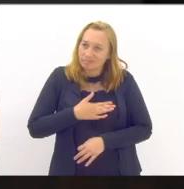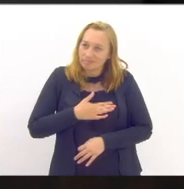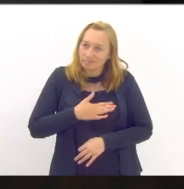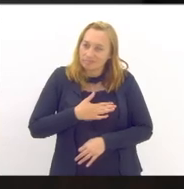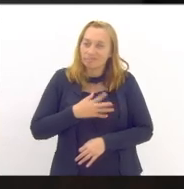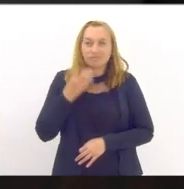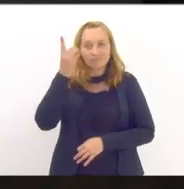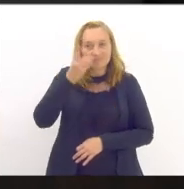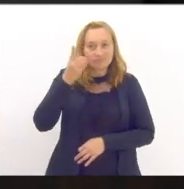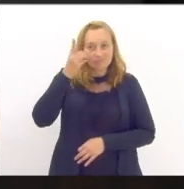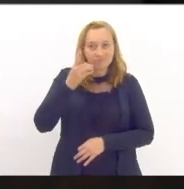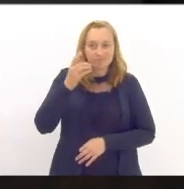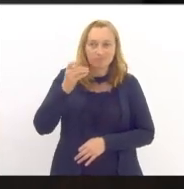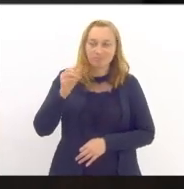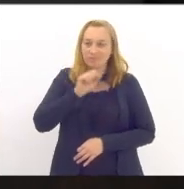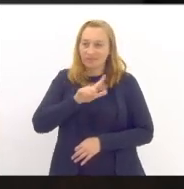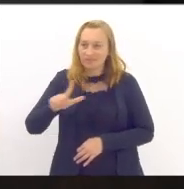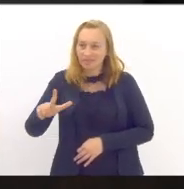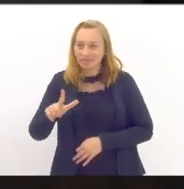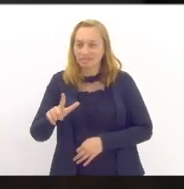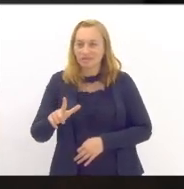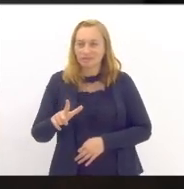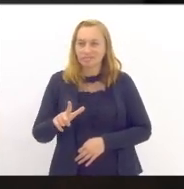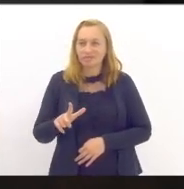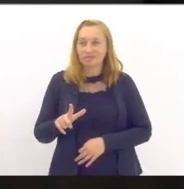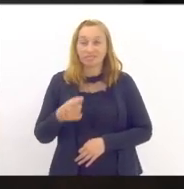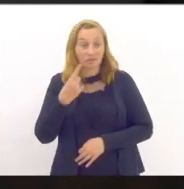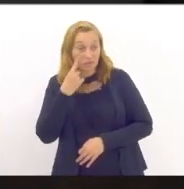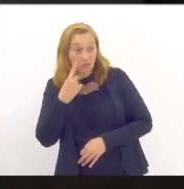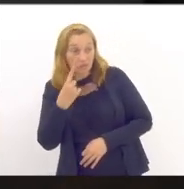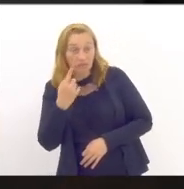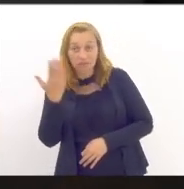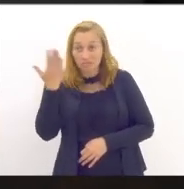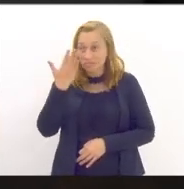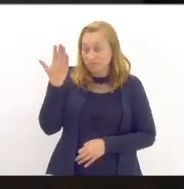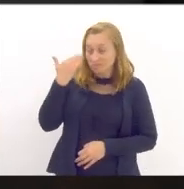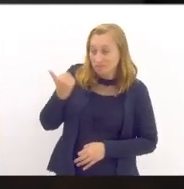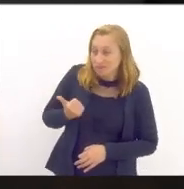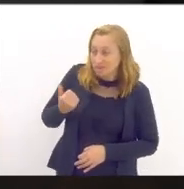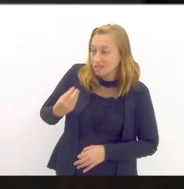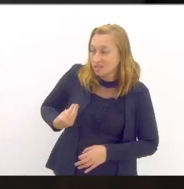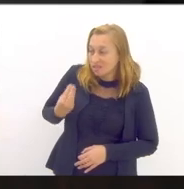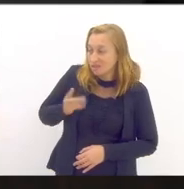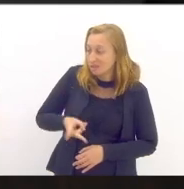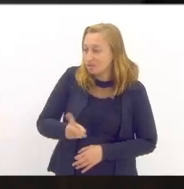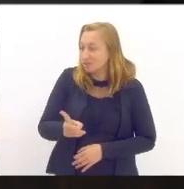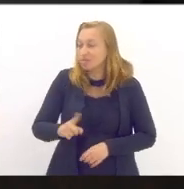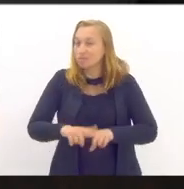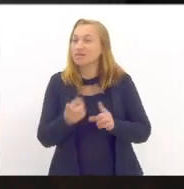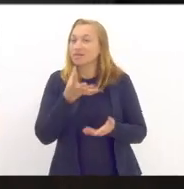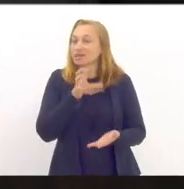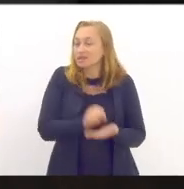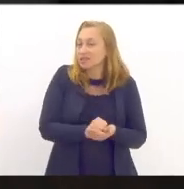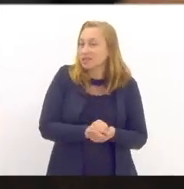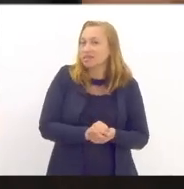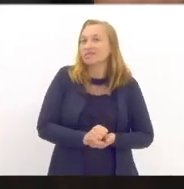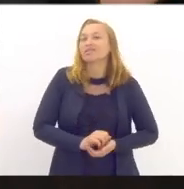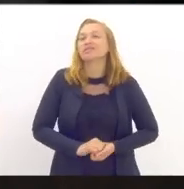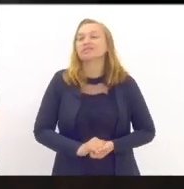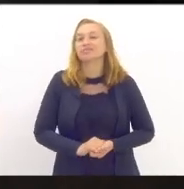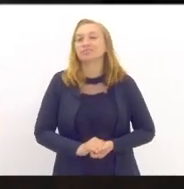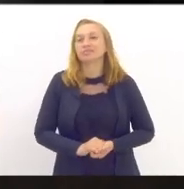meu deputado Daniel Libreron. Ainda pouco eu ouvi, mas eu não sei se ele ainda está por aqui, mas quero aqui fazer esse registro.